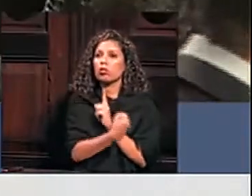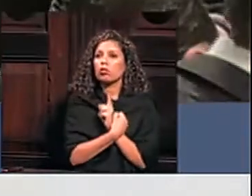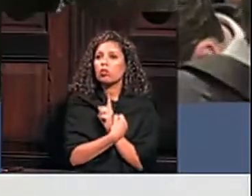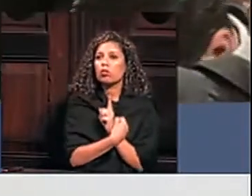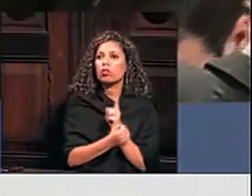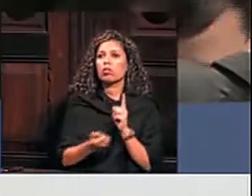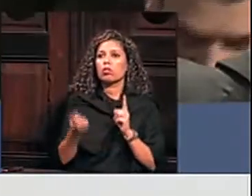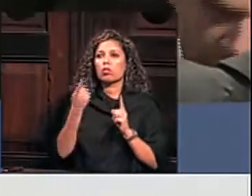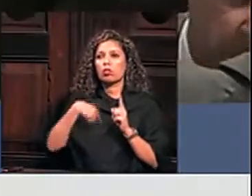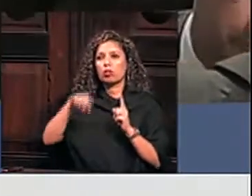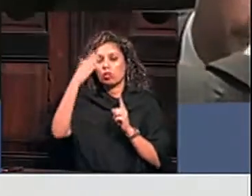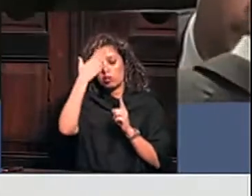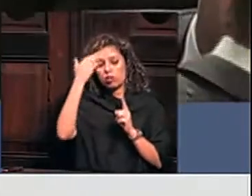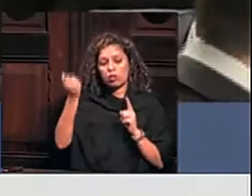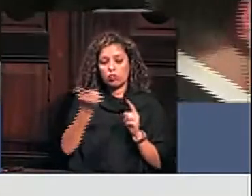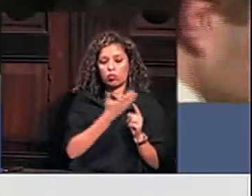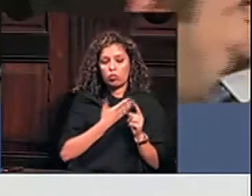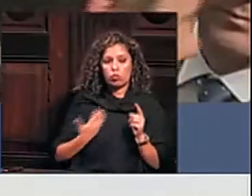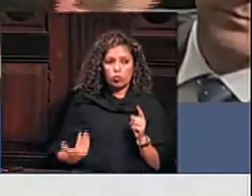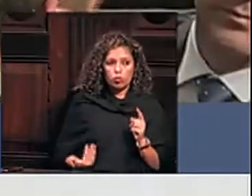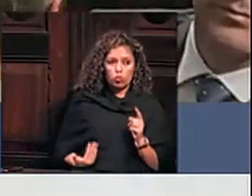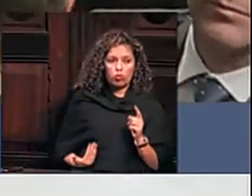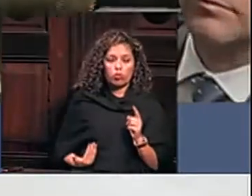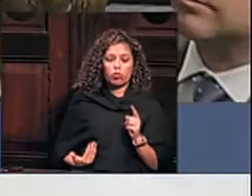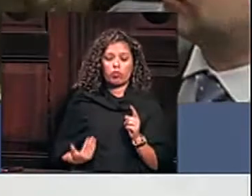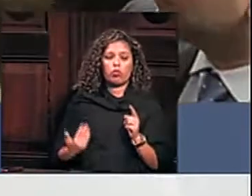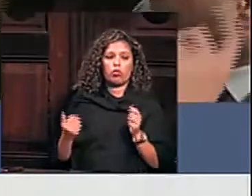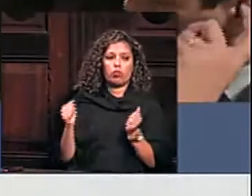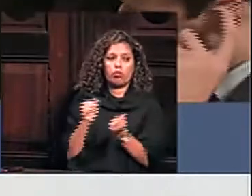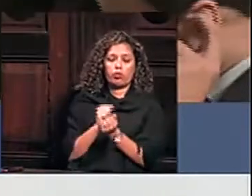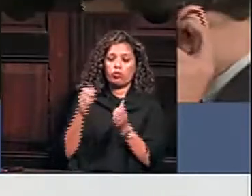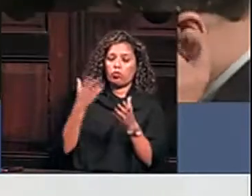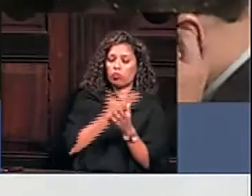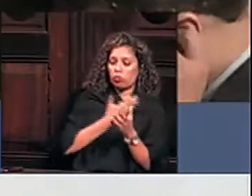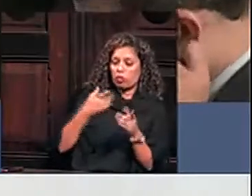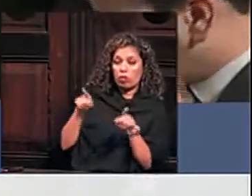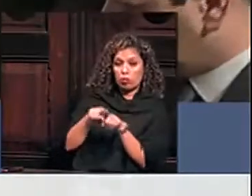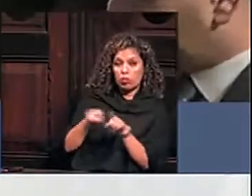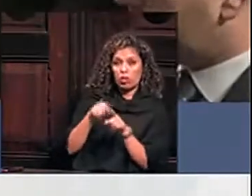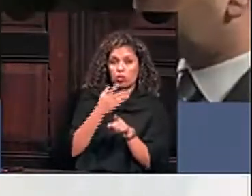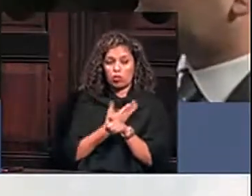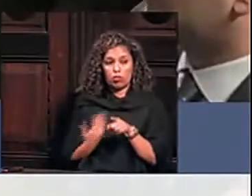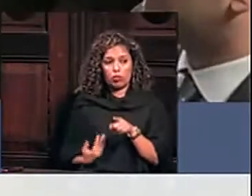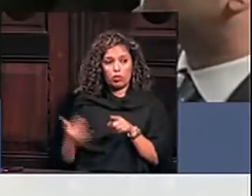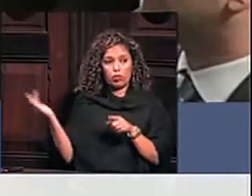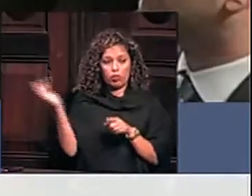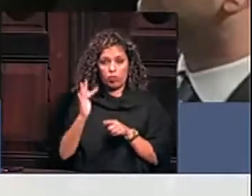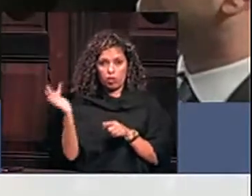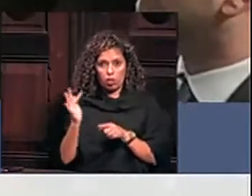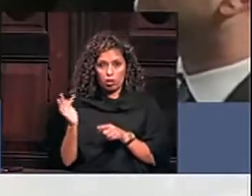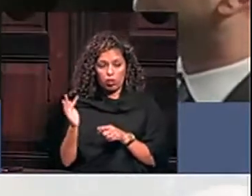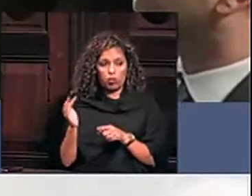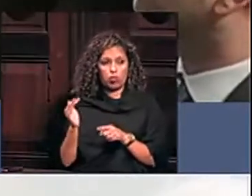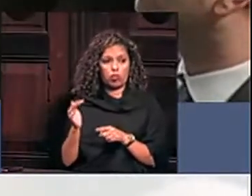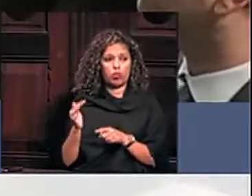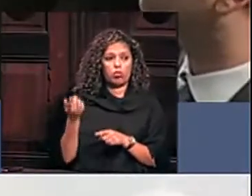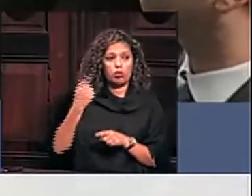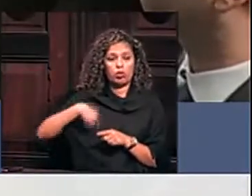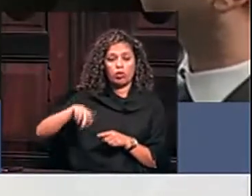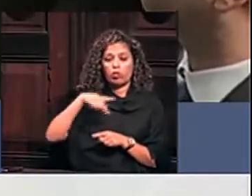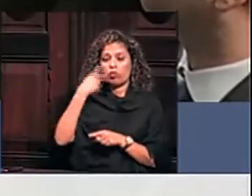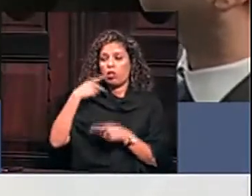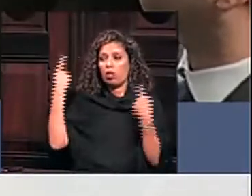Vossa Excelência, conseguiu construir com o governo federal essa questão. Eu não vejo nenhum problema com relação à